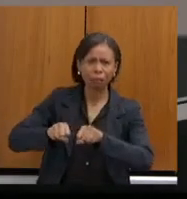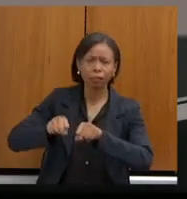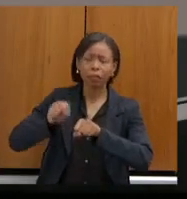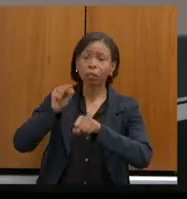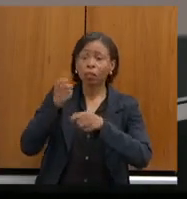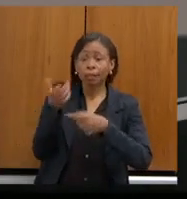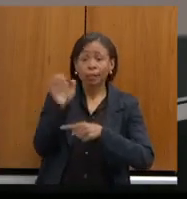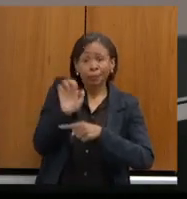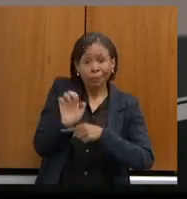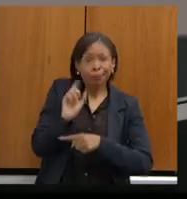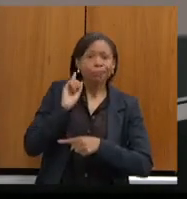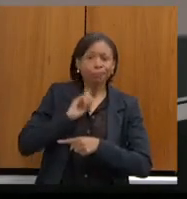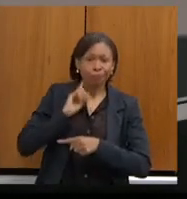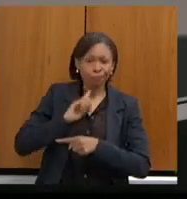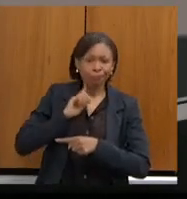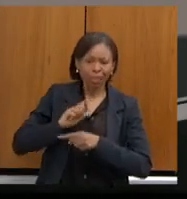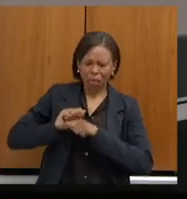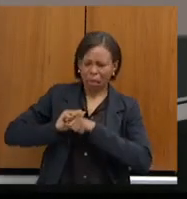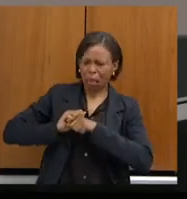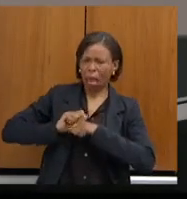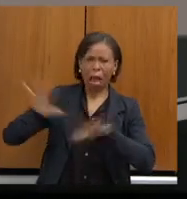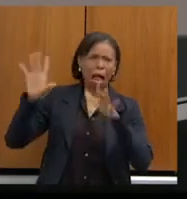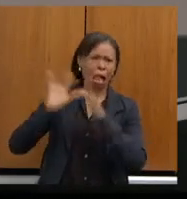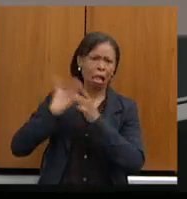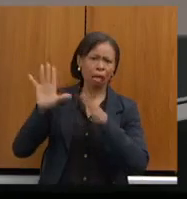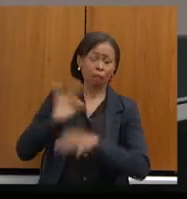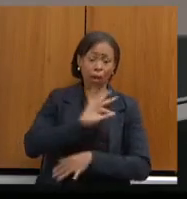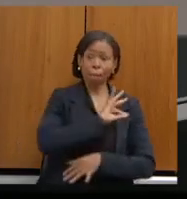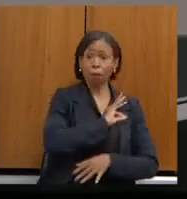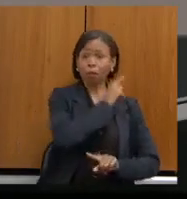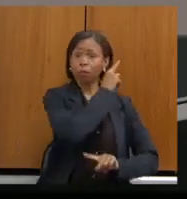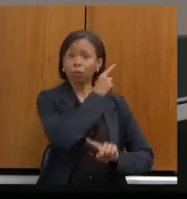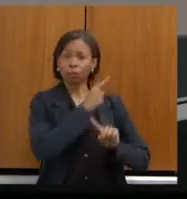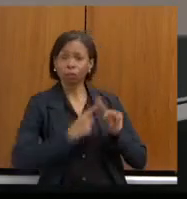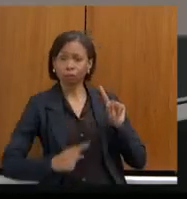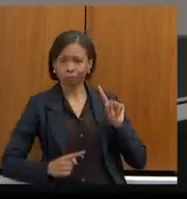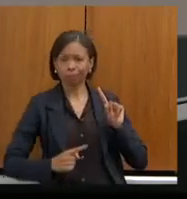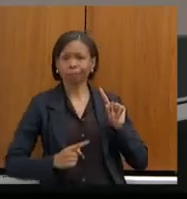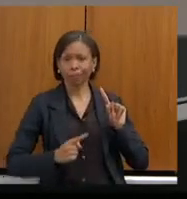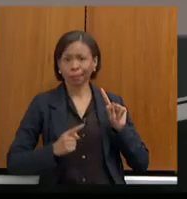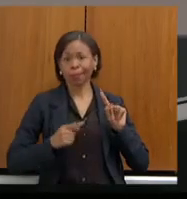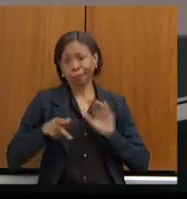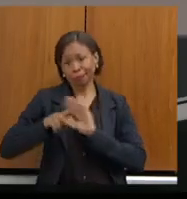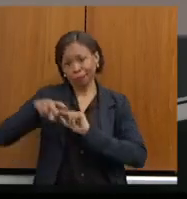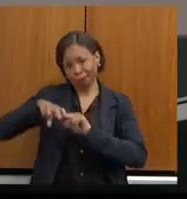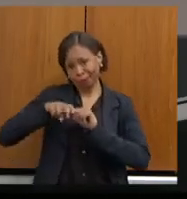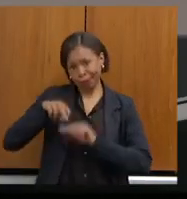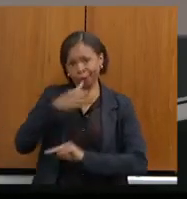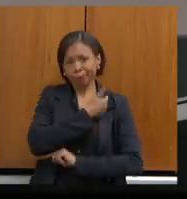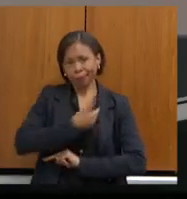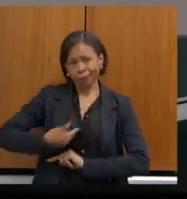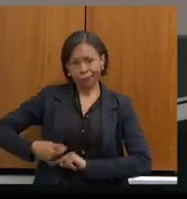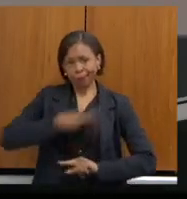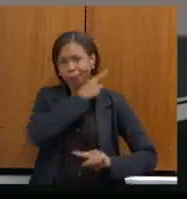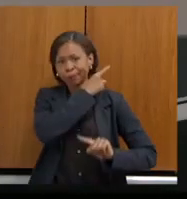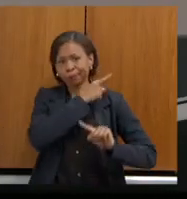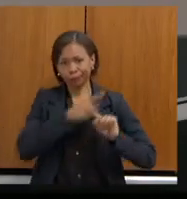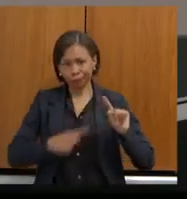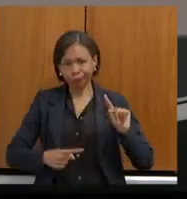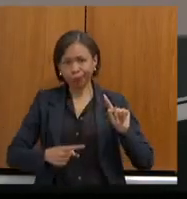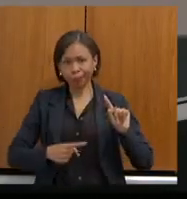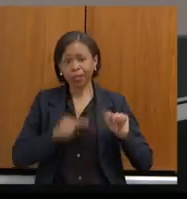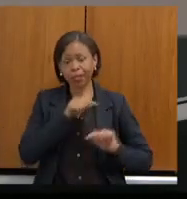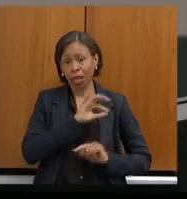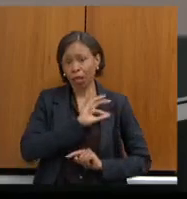estado de Minas Gerais EA polícia era proibida pelo pela turma do governador de fazer